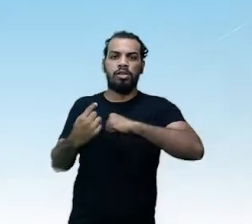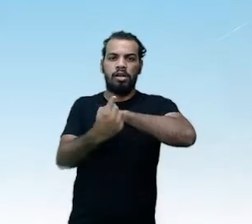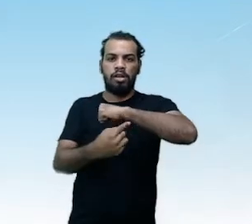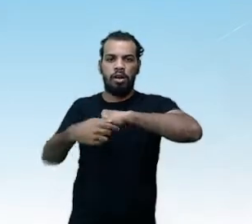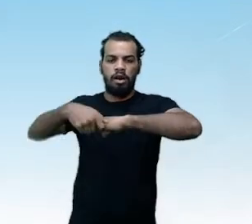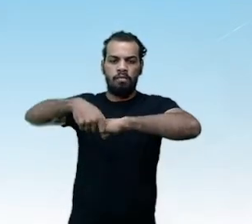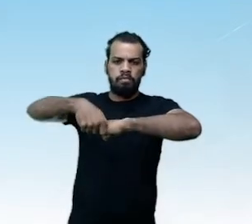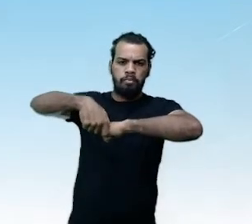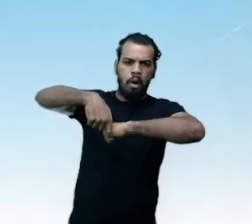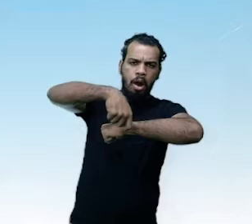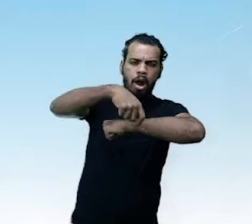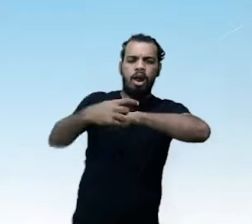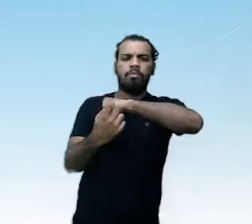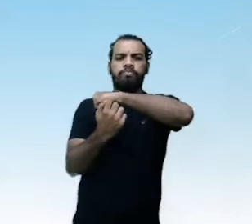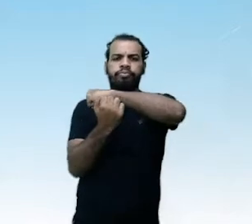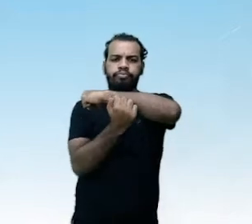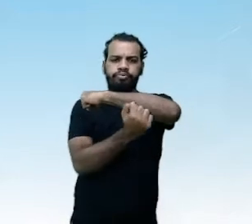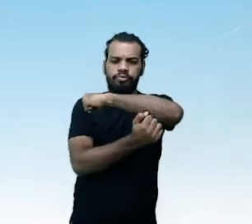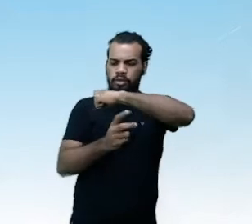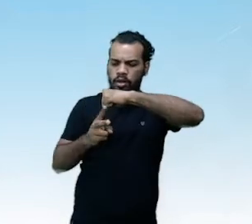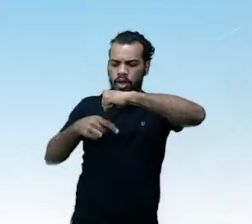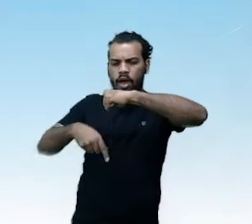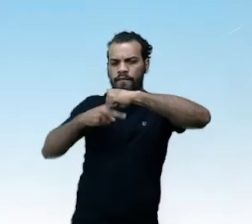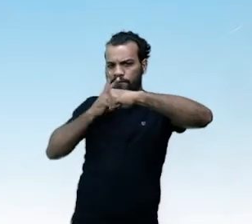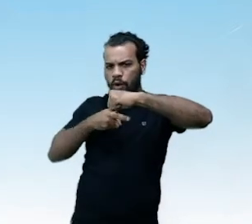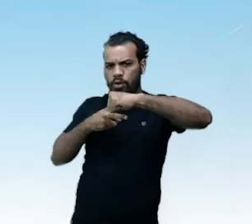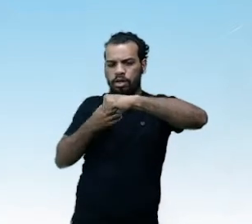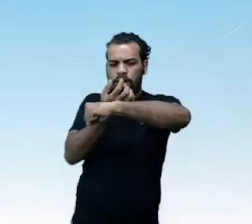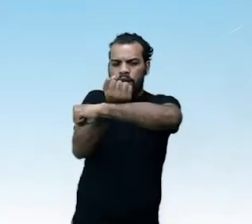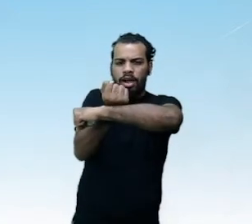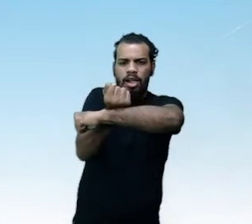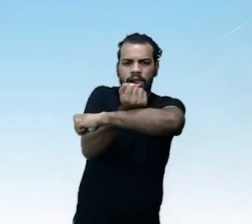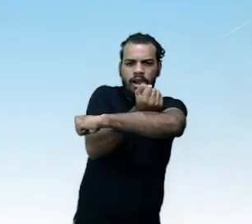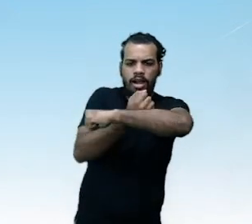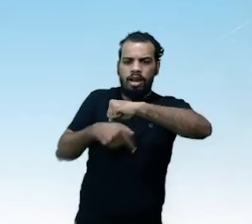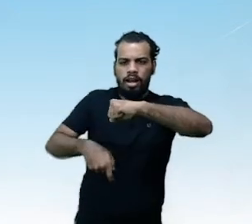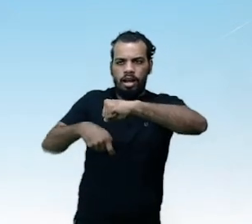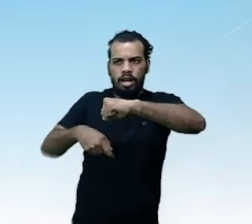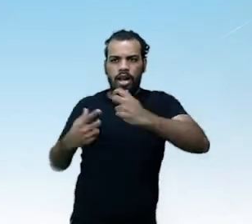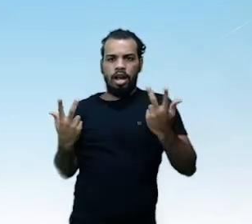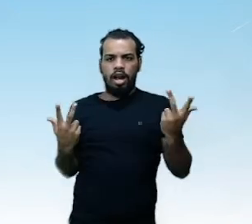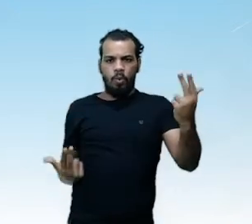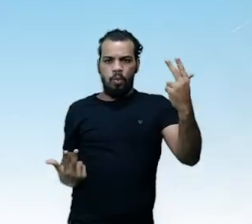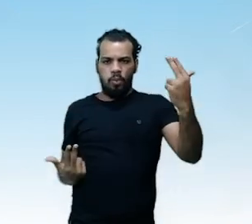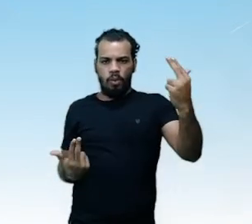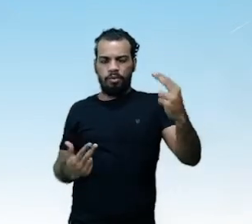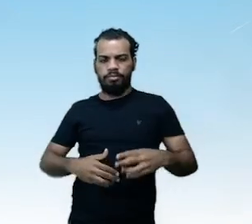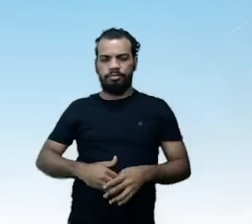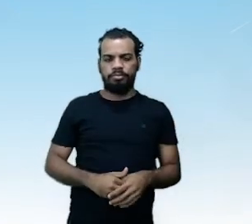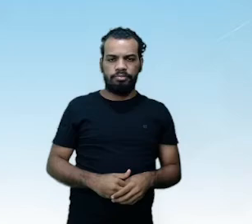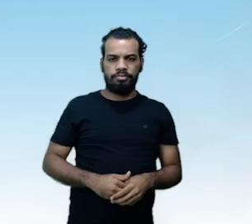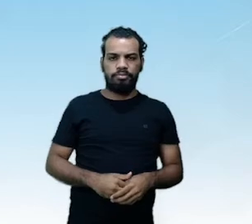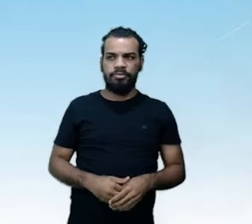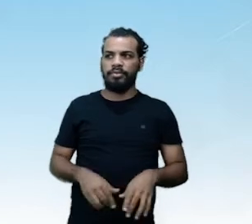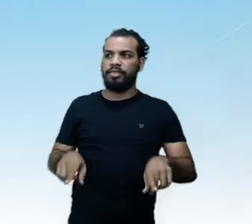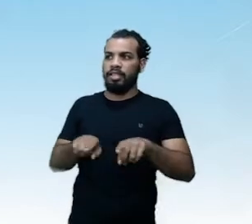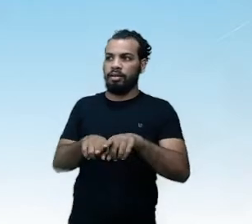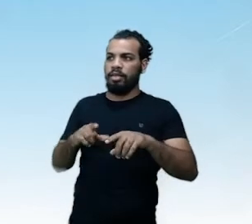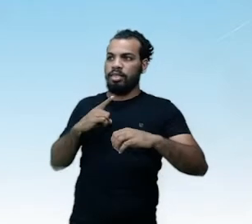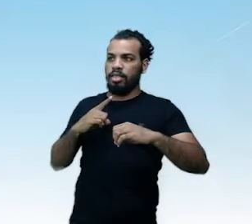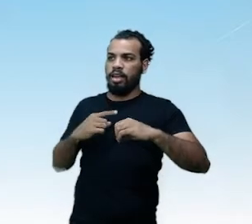vai ser justamente igual na outra extremidade da corda. E também temos a rodana que